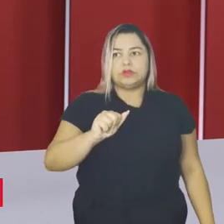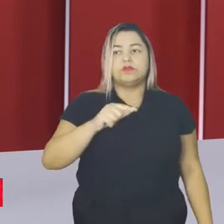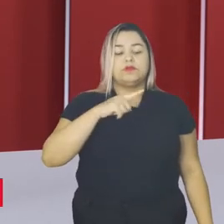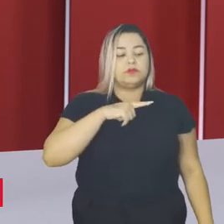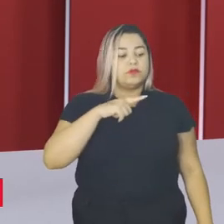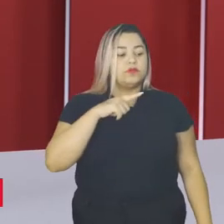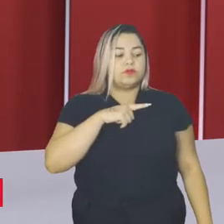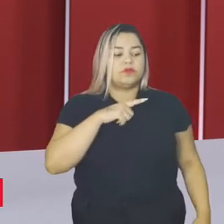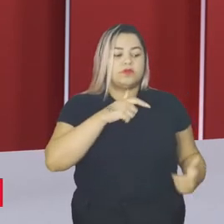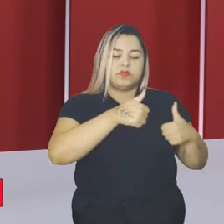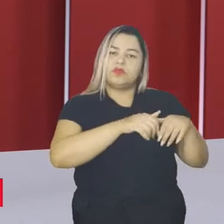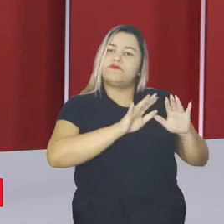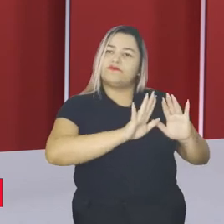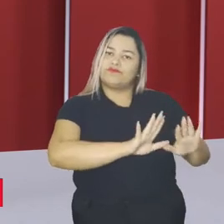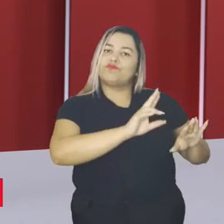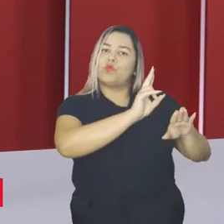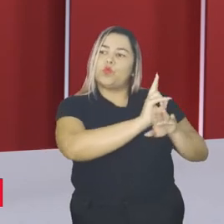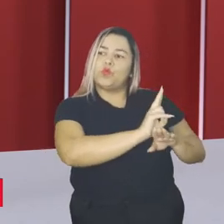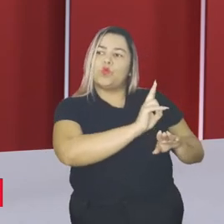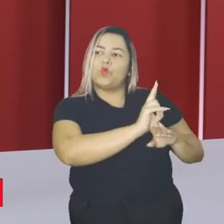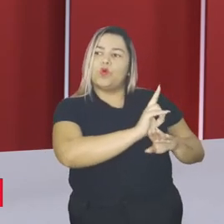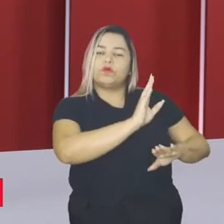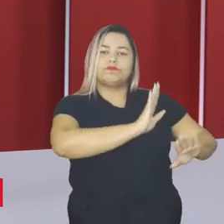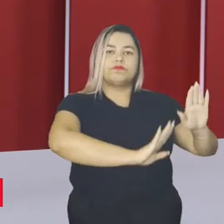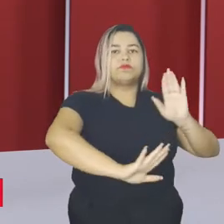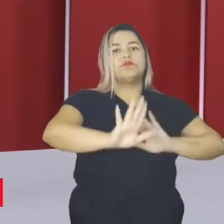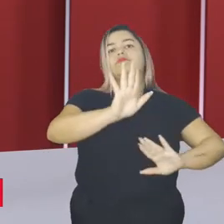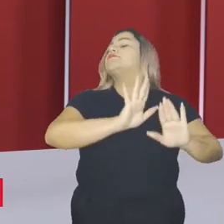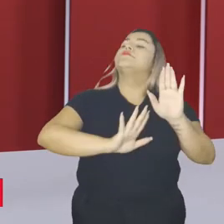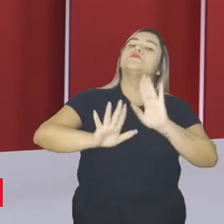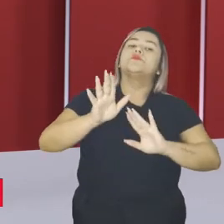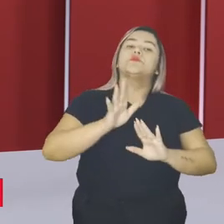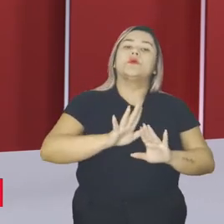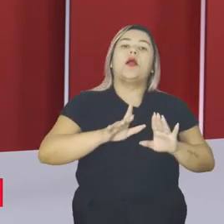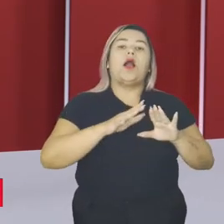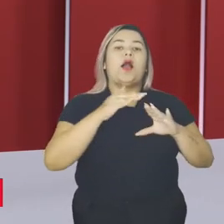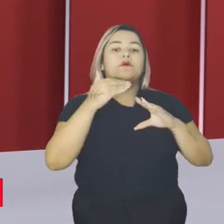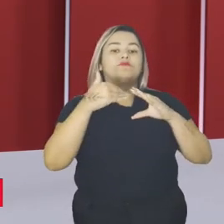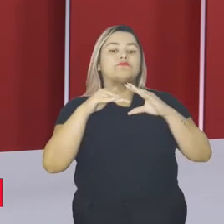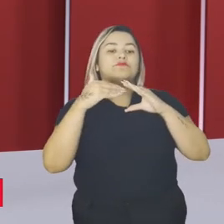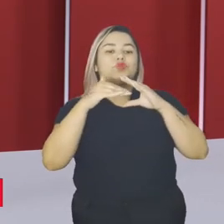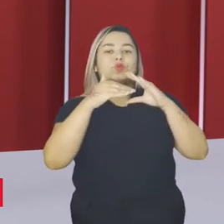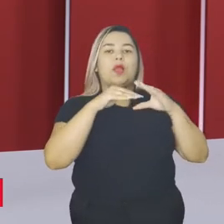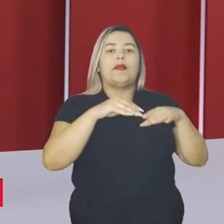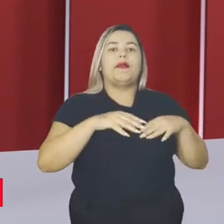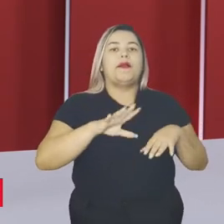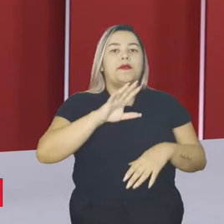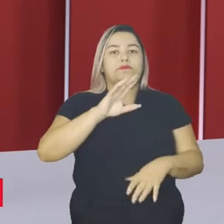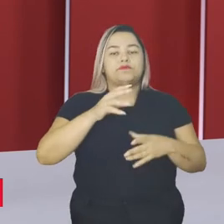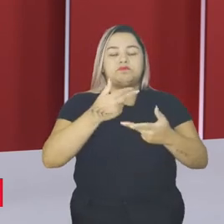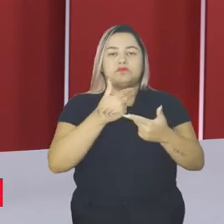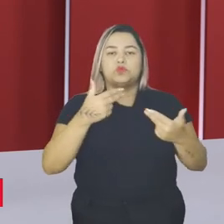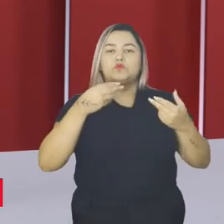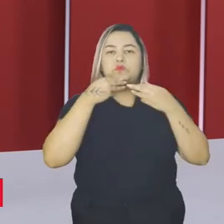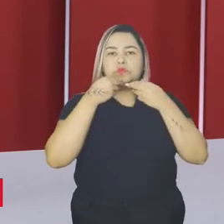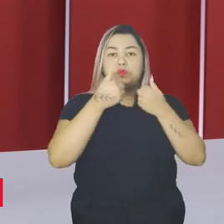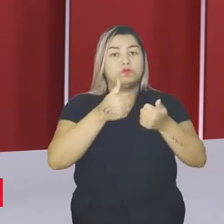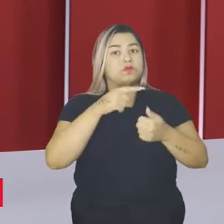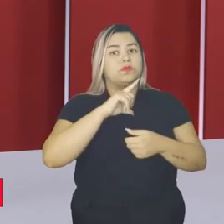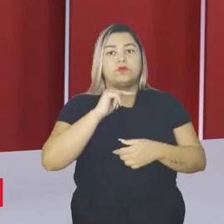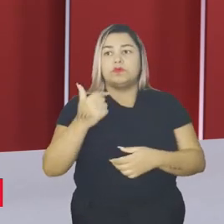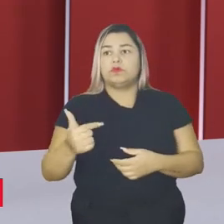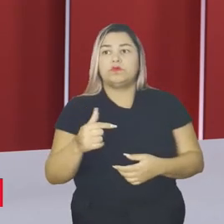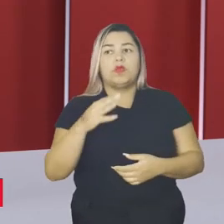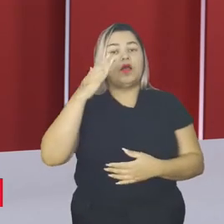ficar mesmo resguardado, se recuperando. A gente manda todas as energias positivas para o presidente Lula. Não teve como ele fazer